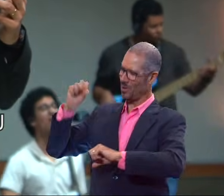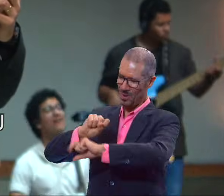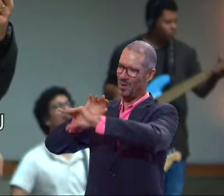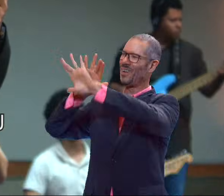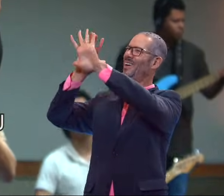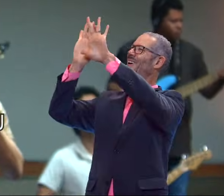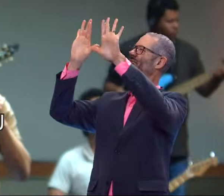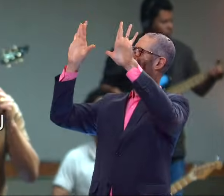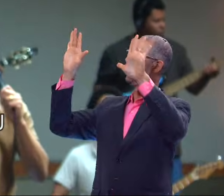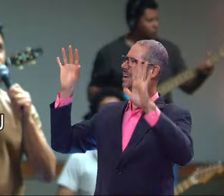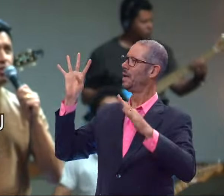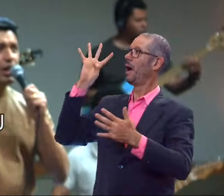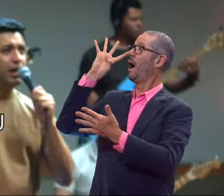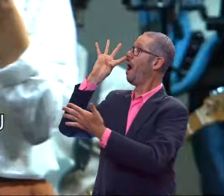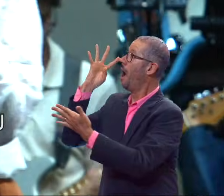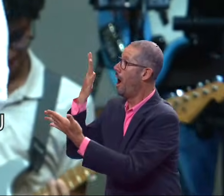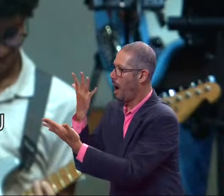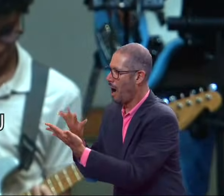tua glória